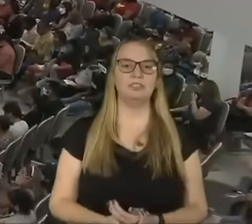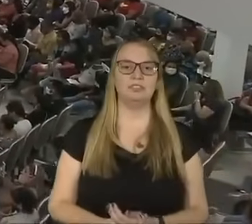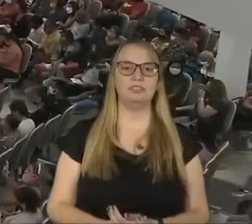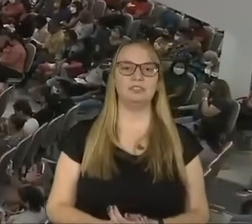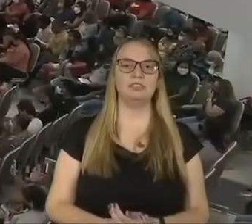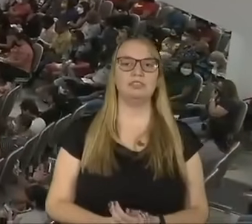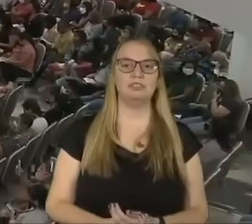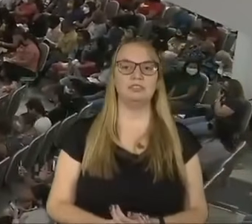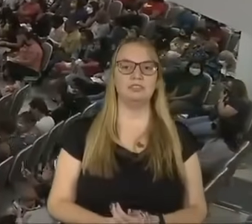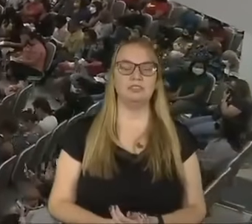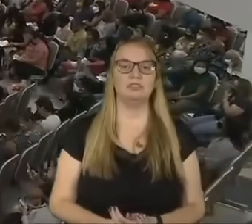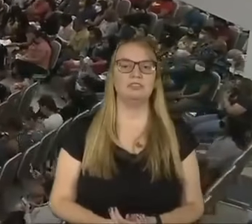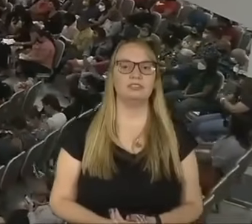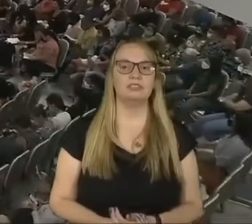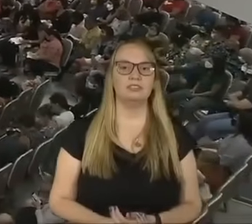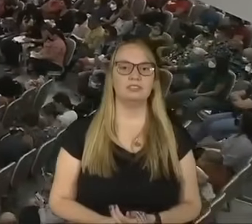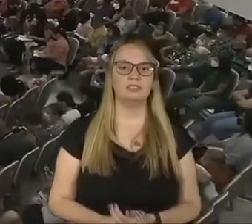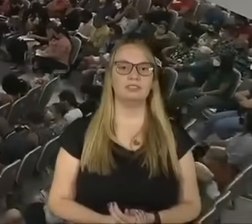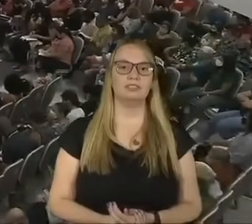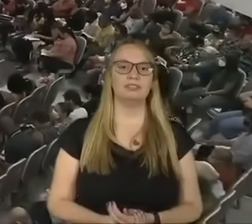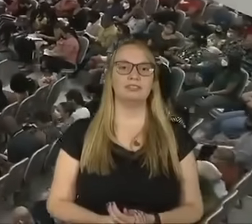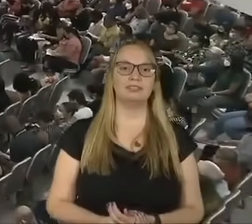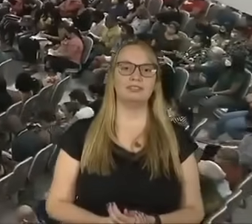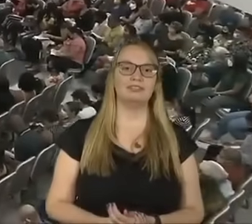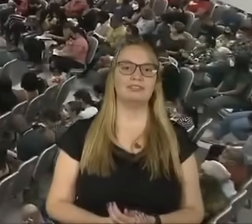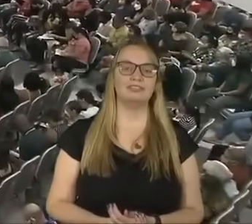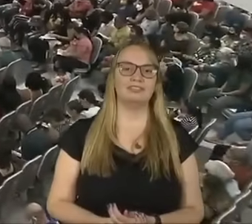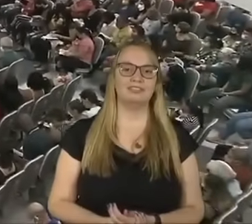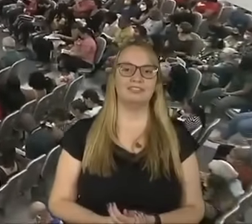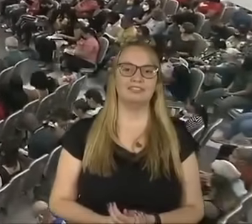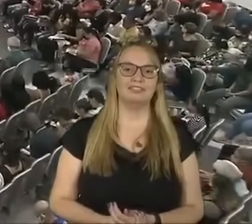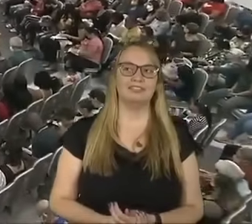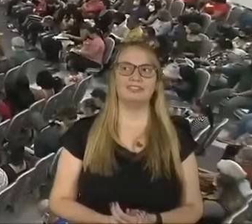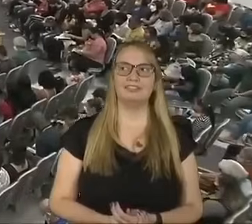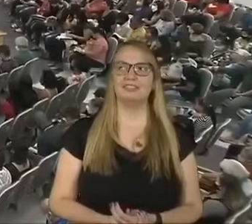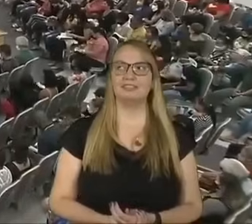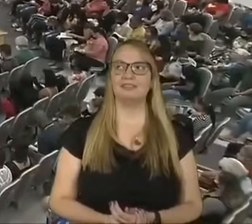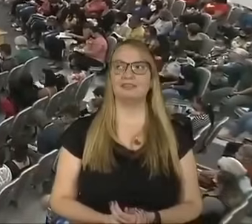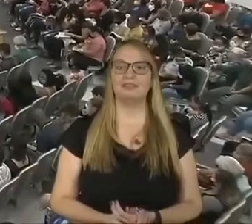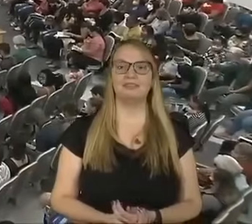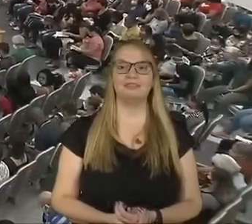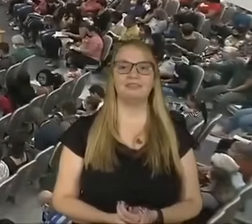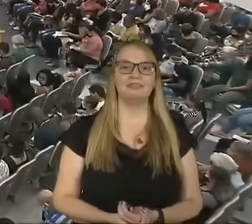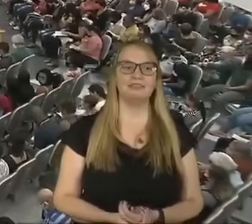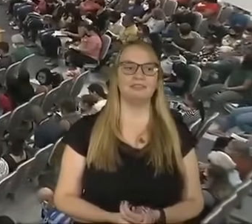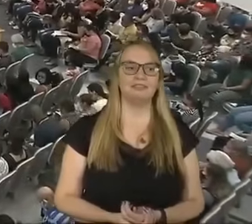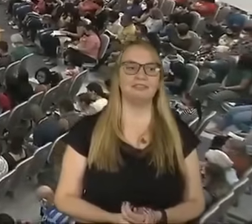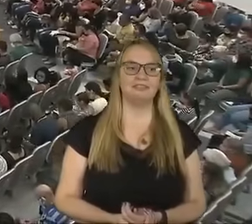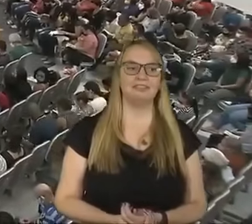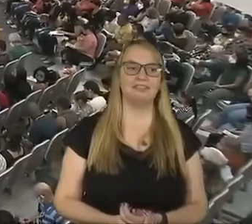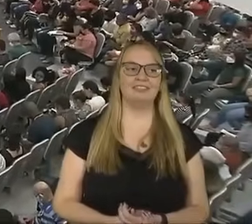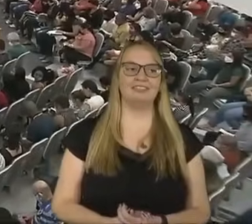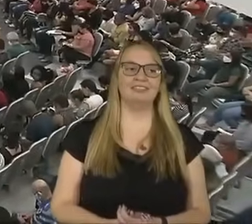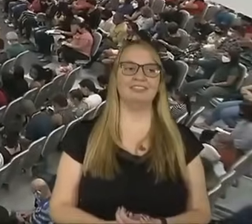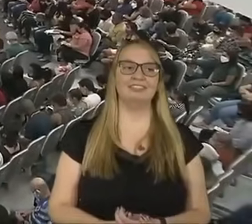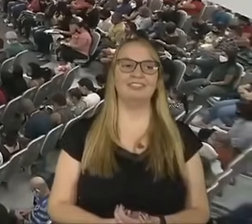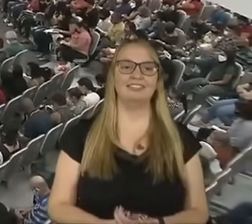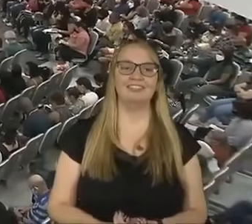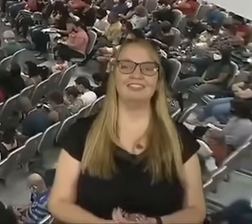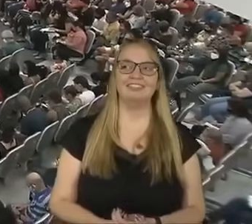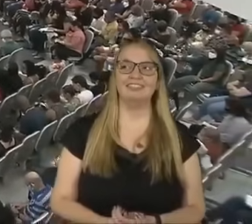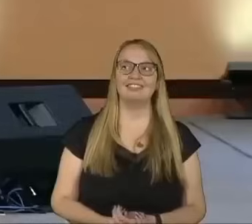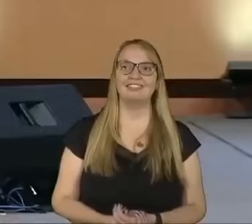tá só para ajudar você tá certo você vai